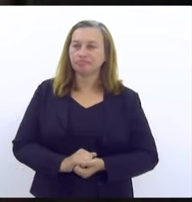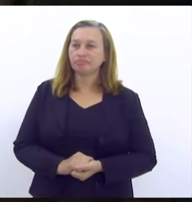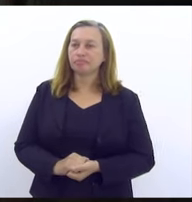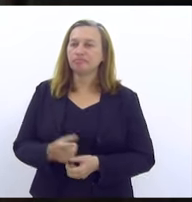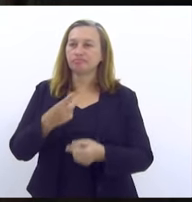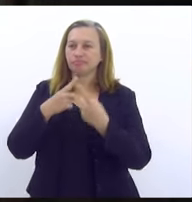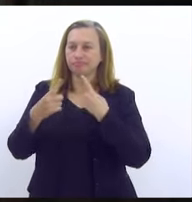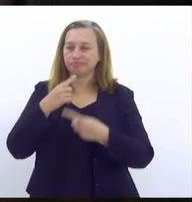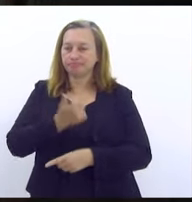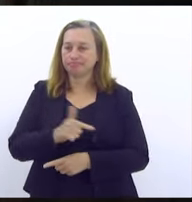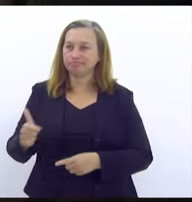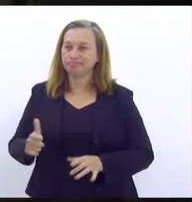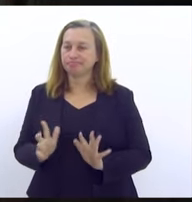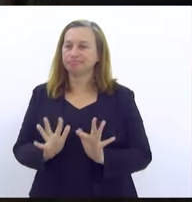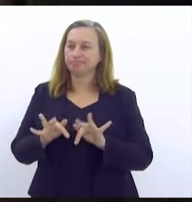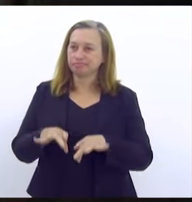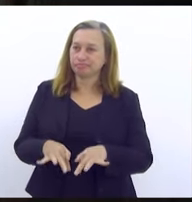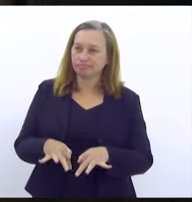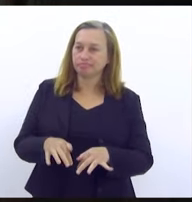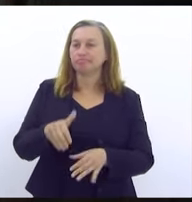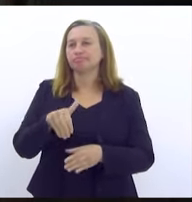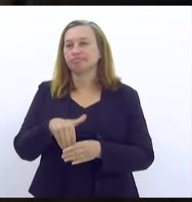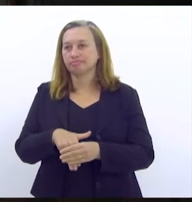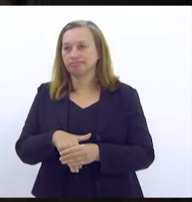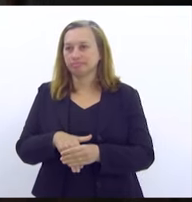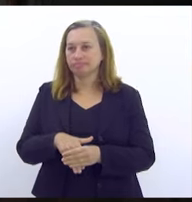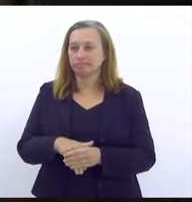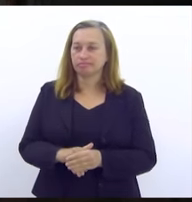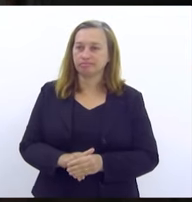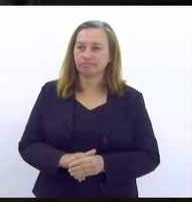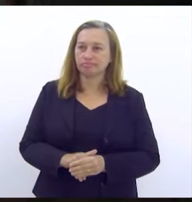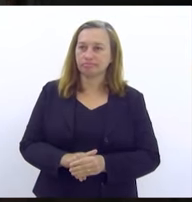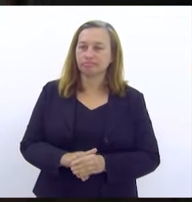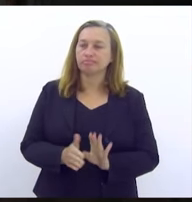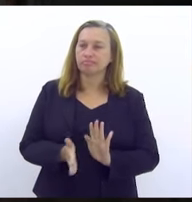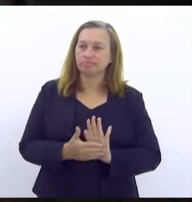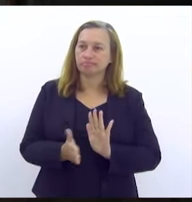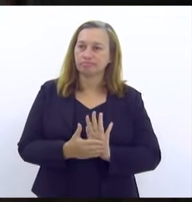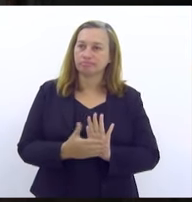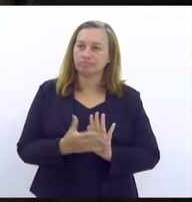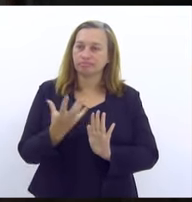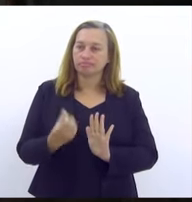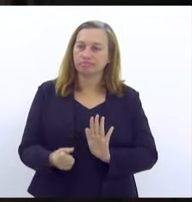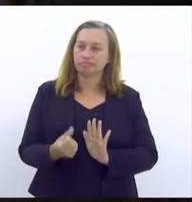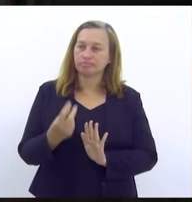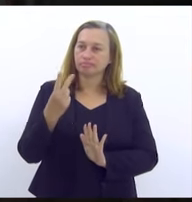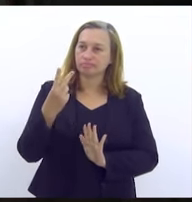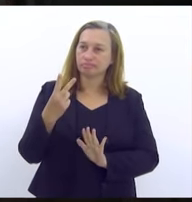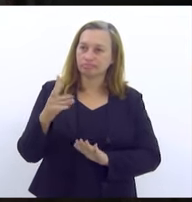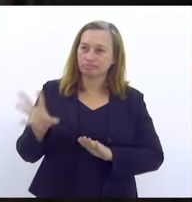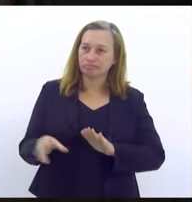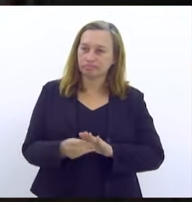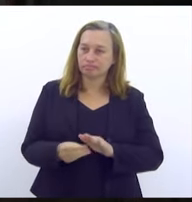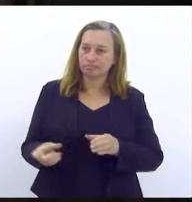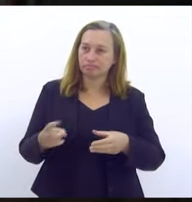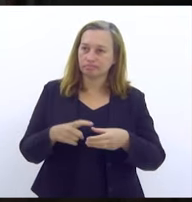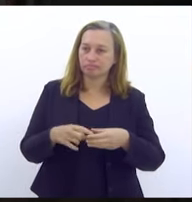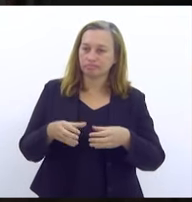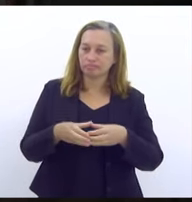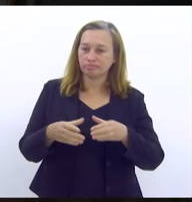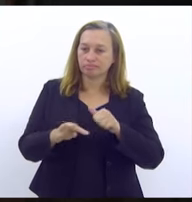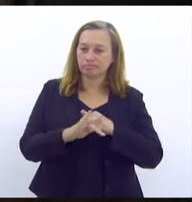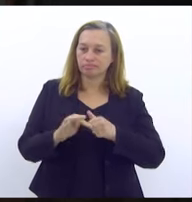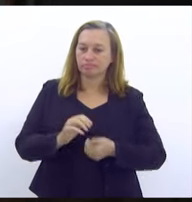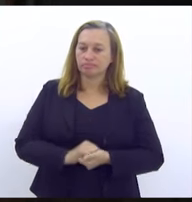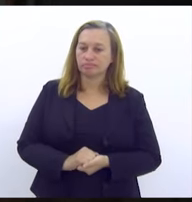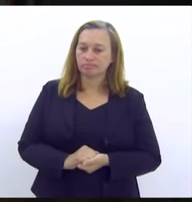Em discussão. Não havendo quem queira discutir, encerrada a discussão. A presente proposta recebeu duas emendas e retorna